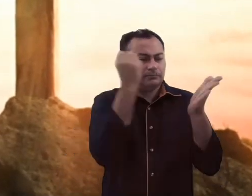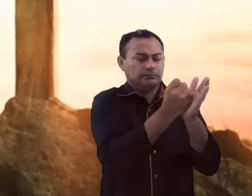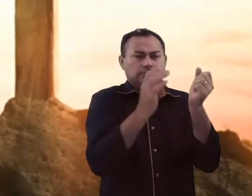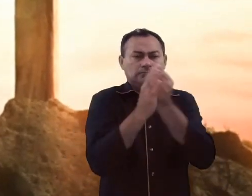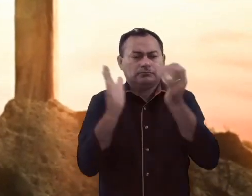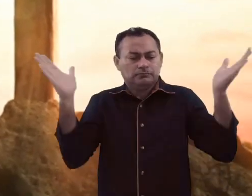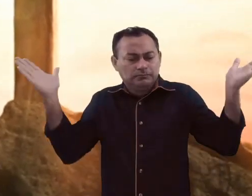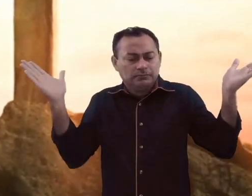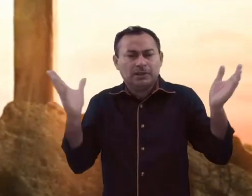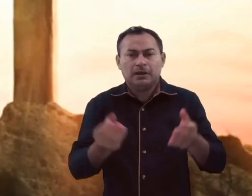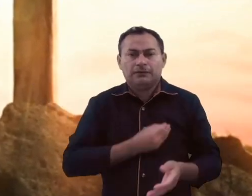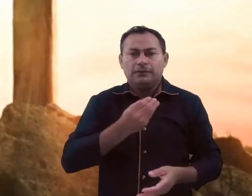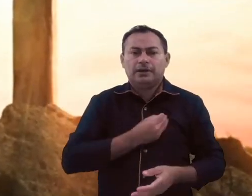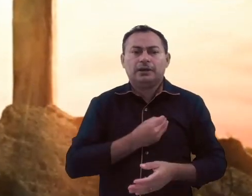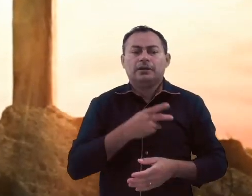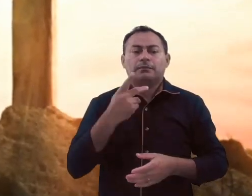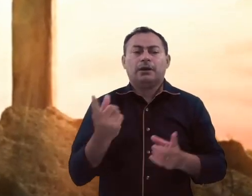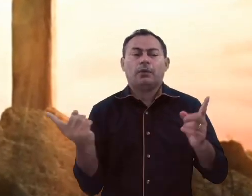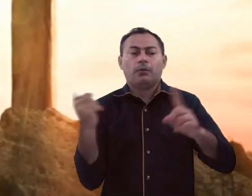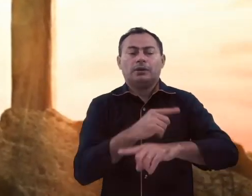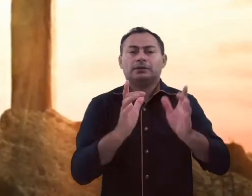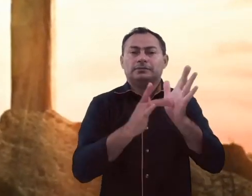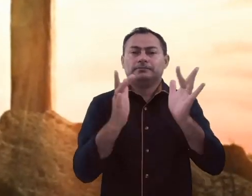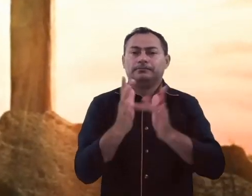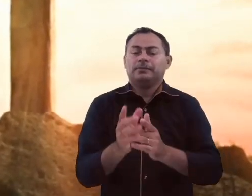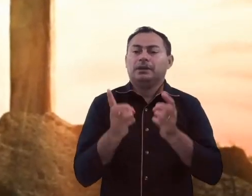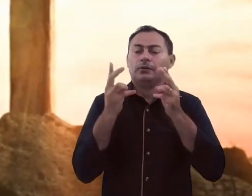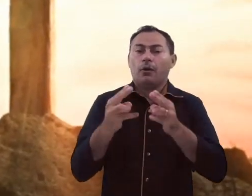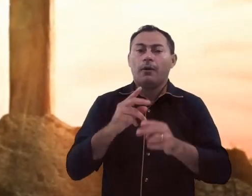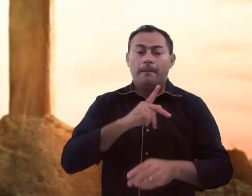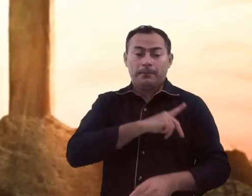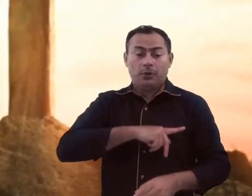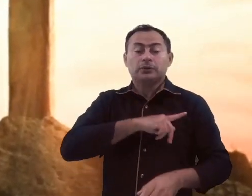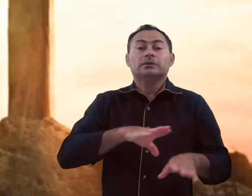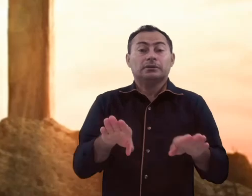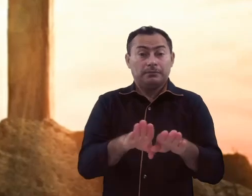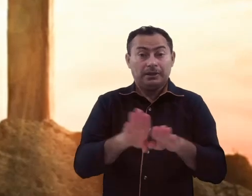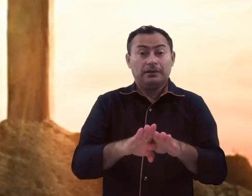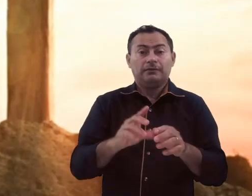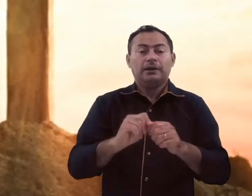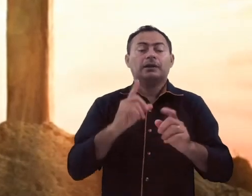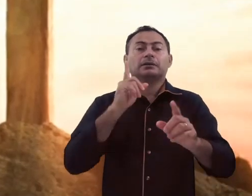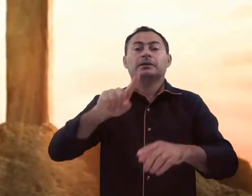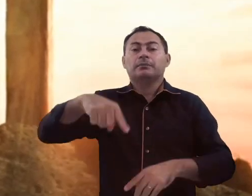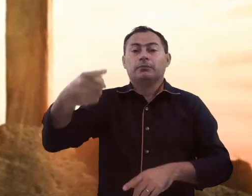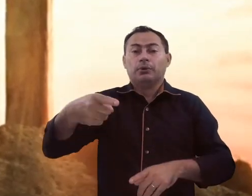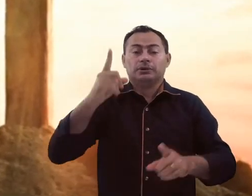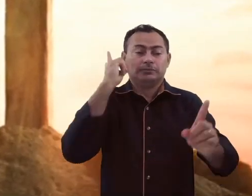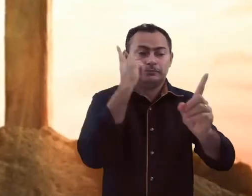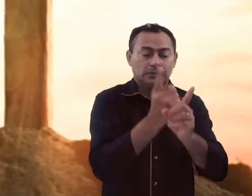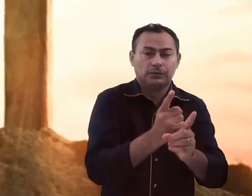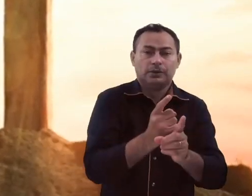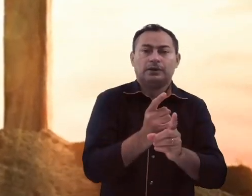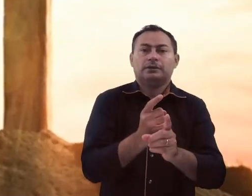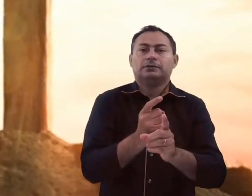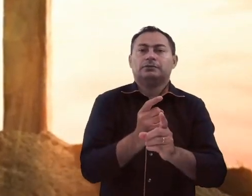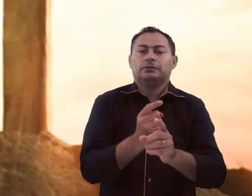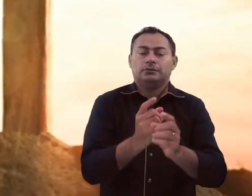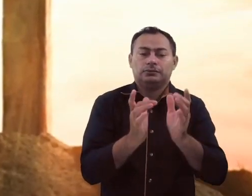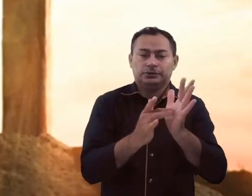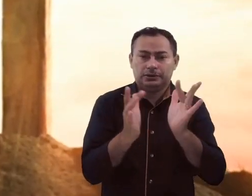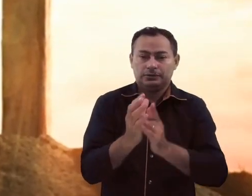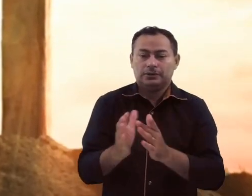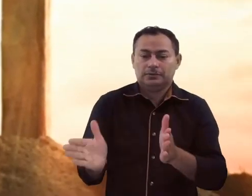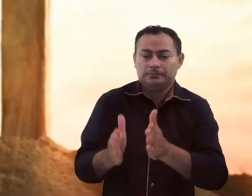que o crucificaram e dedicavam suas vidas para se opor a ele, assim como o apóstolo Paulo, que depois teve um encontro pessoal com Jesus na estrada